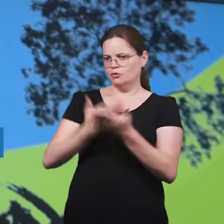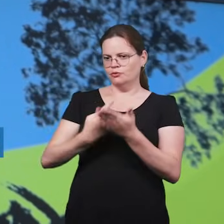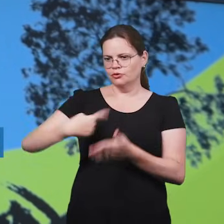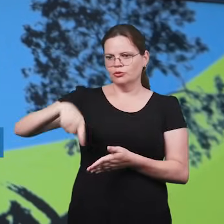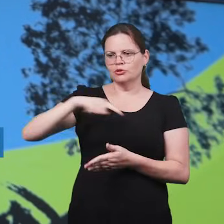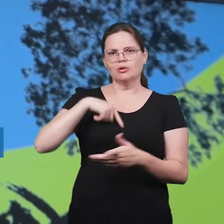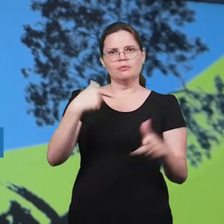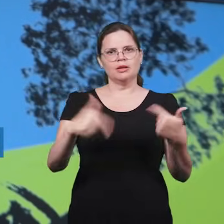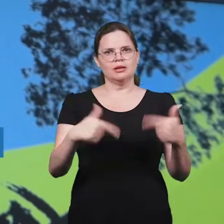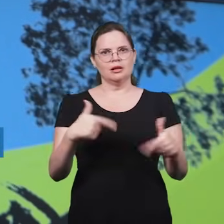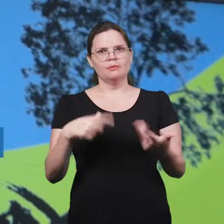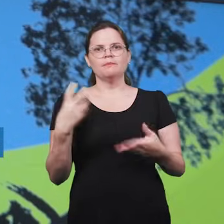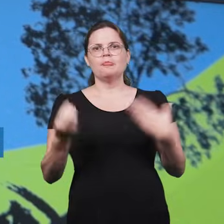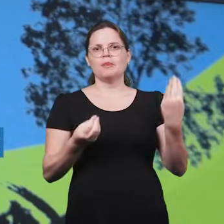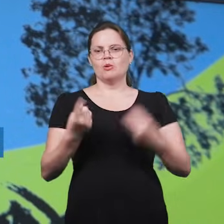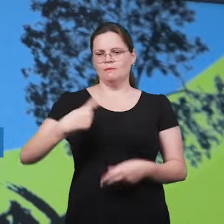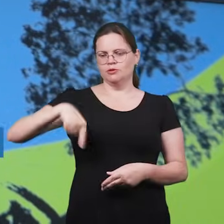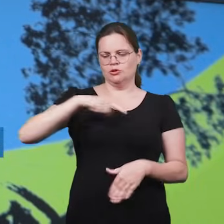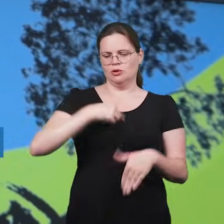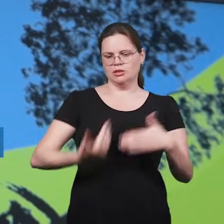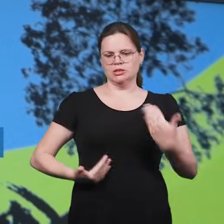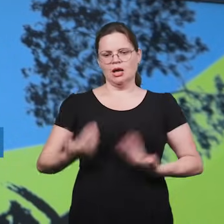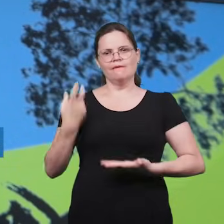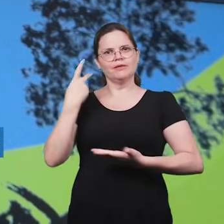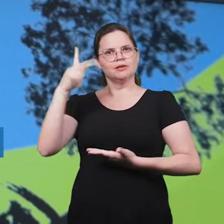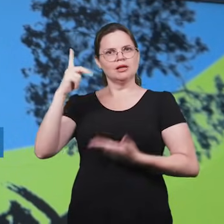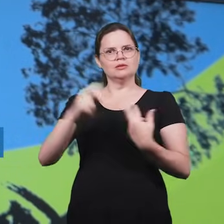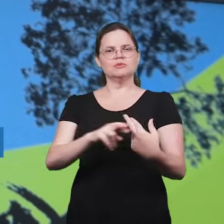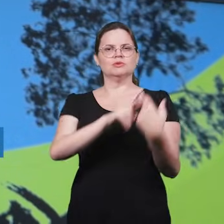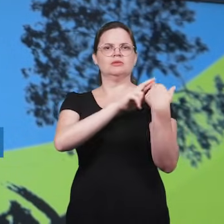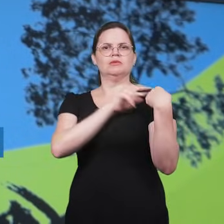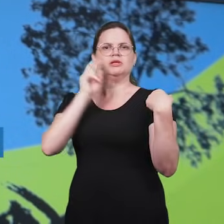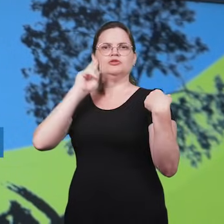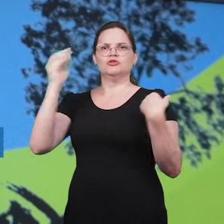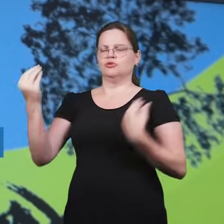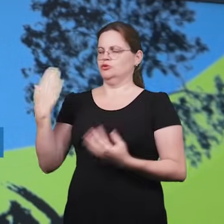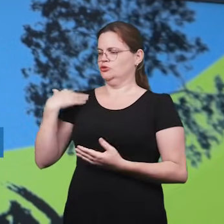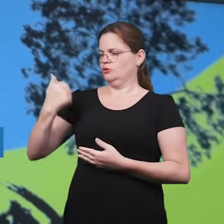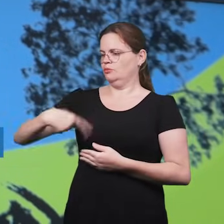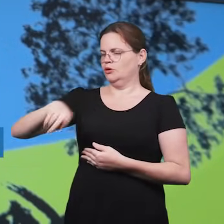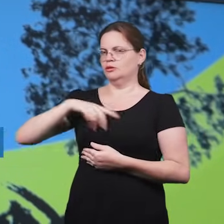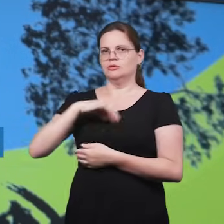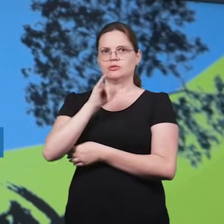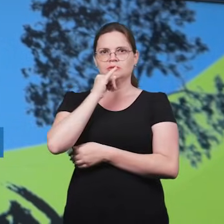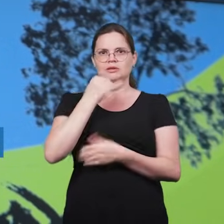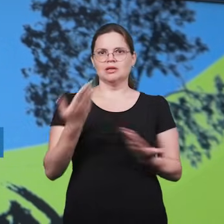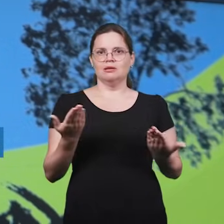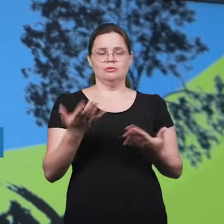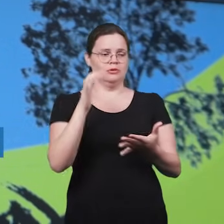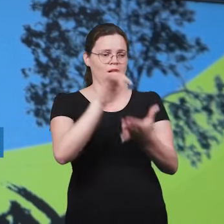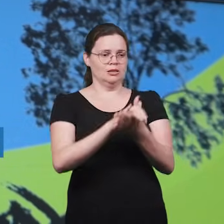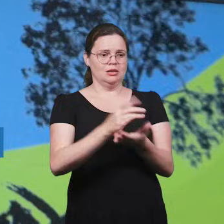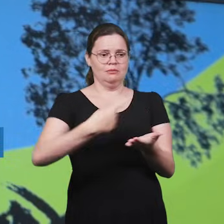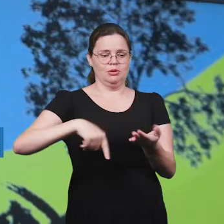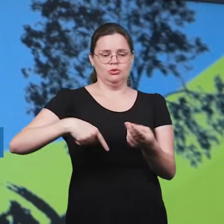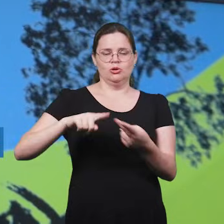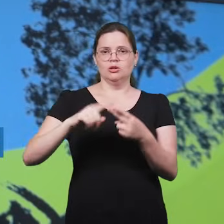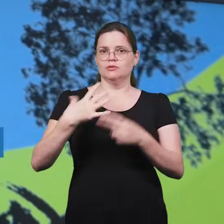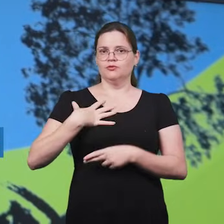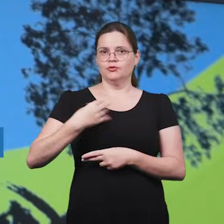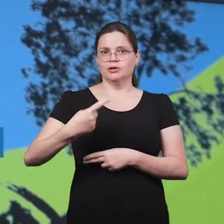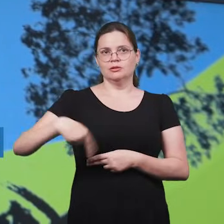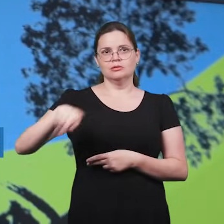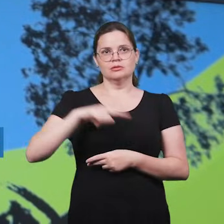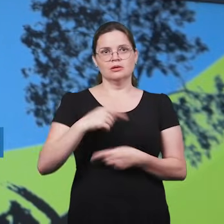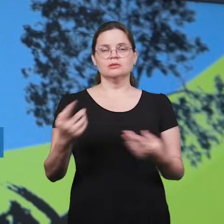temos sido mordomos de um trabalho que Ele nos confiou, por exemplo, com os nossos casamentos, com os nossos filhos,